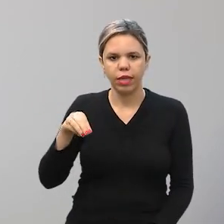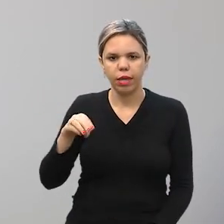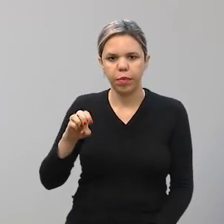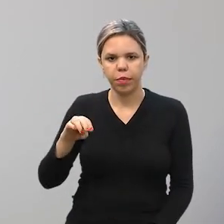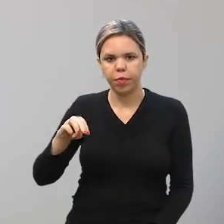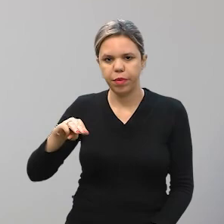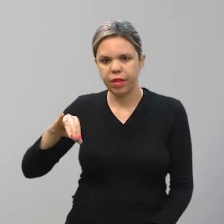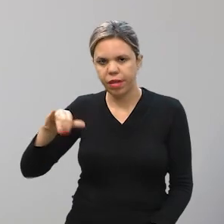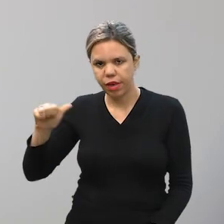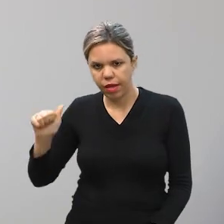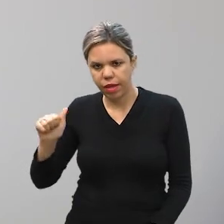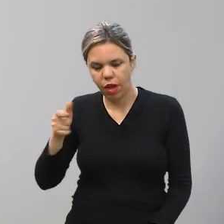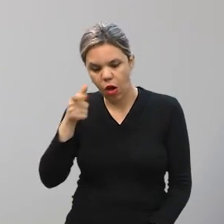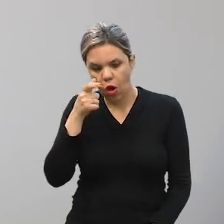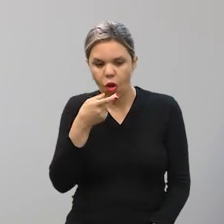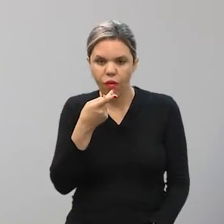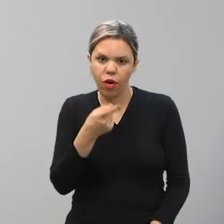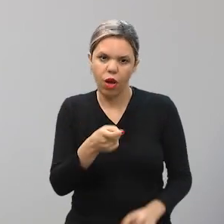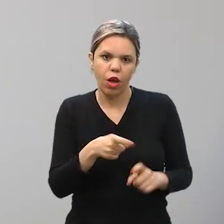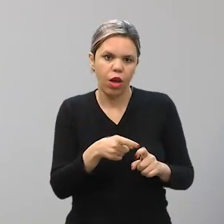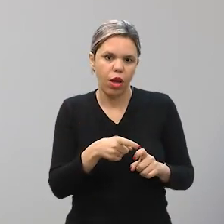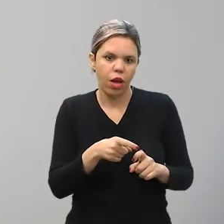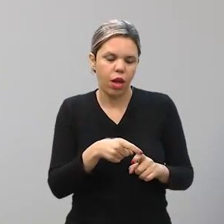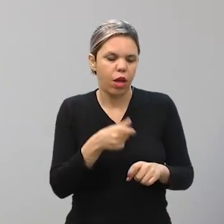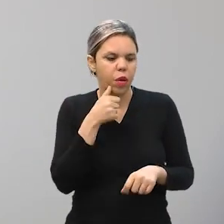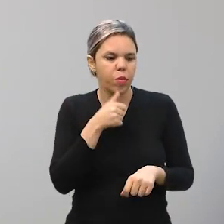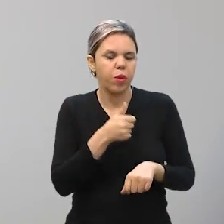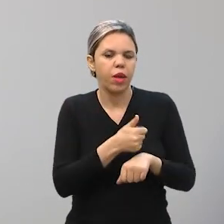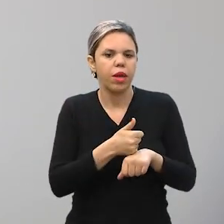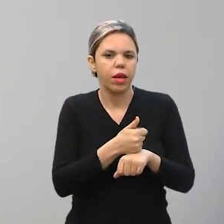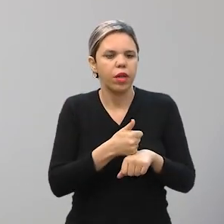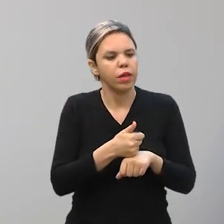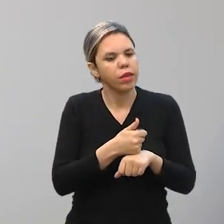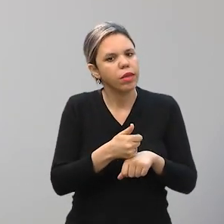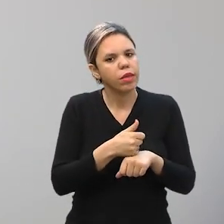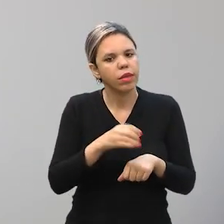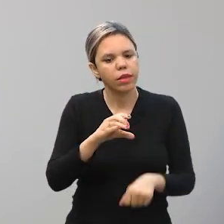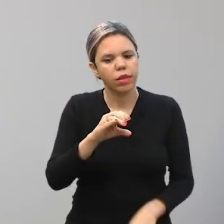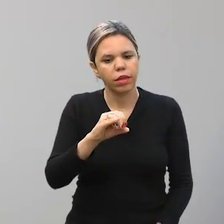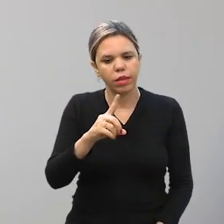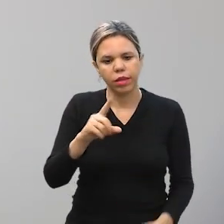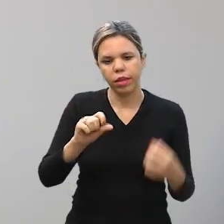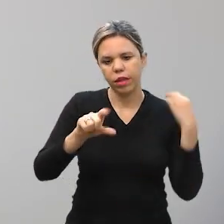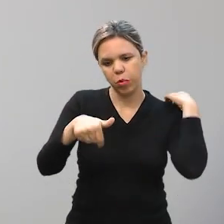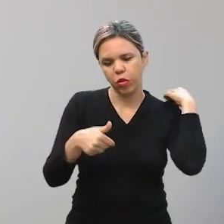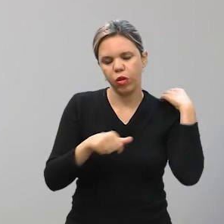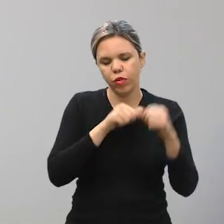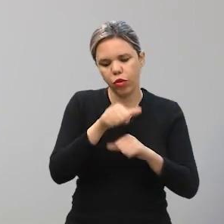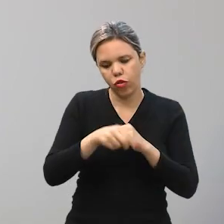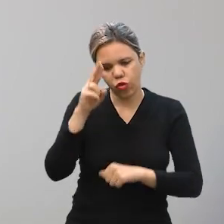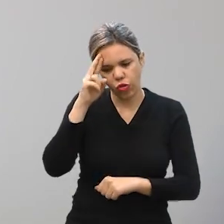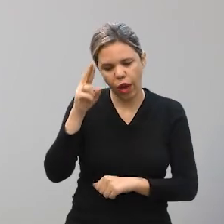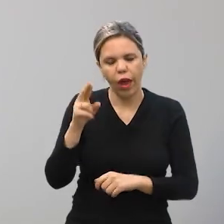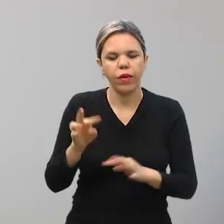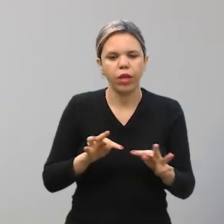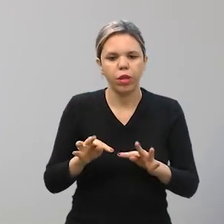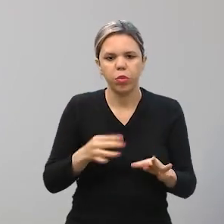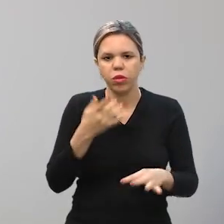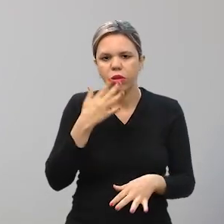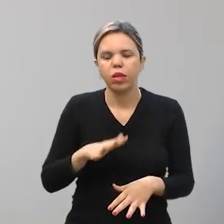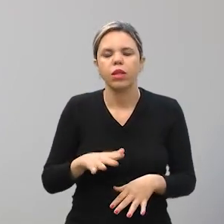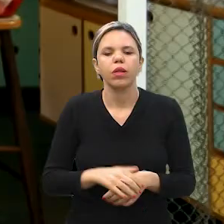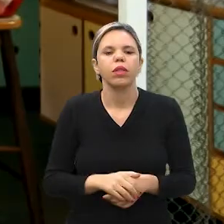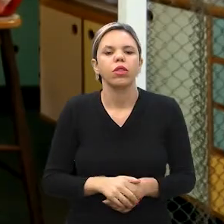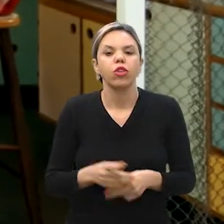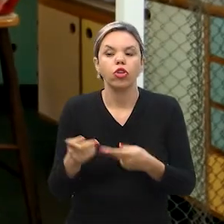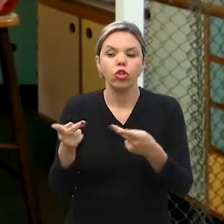falei: olha, a residente chamava Cida Brenelli, que depois foi chefe da pediatria. Chama os médicos